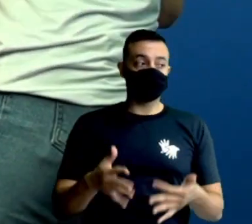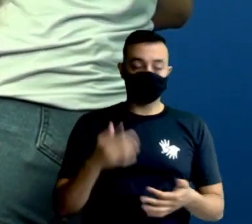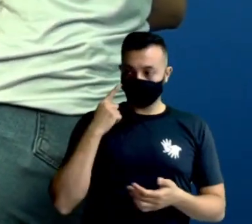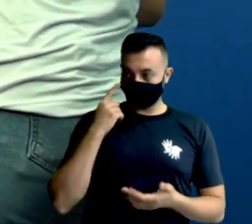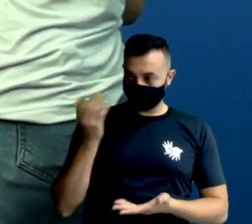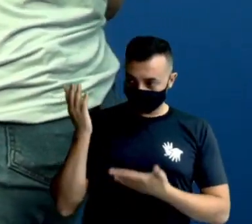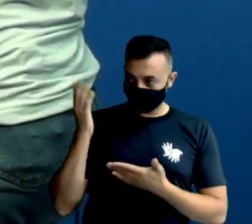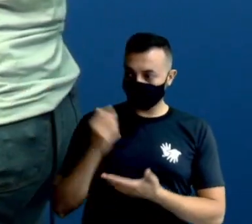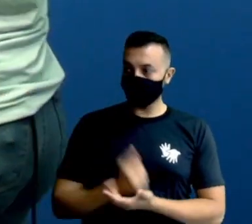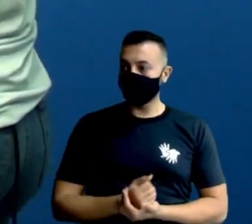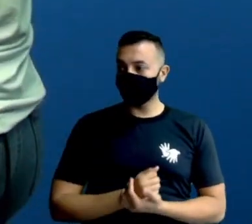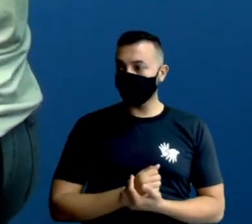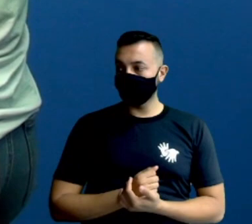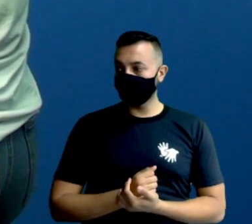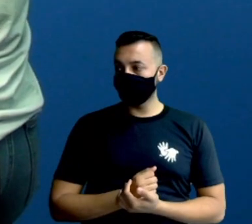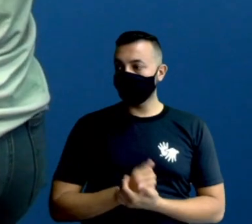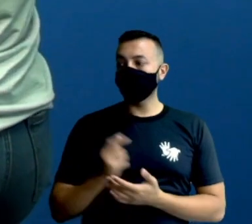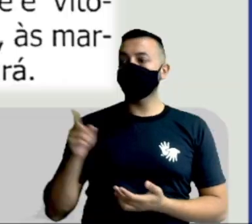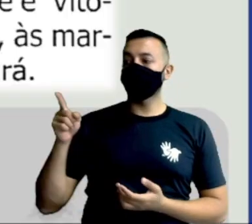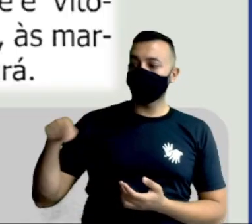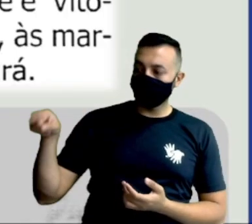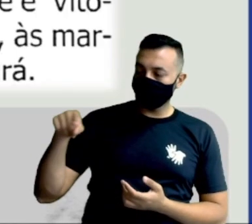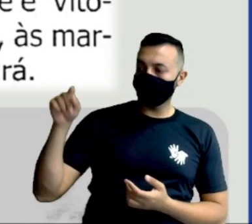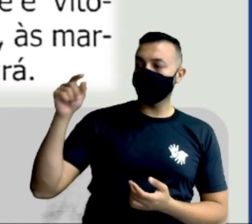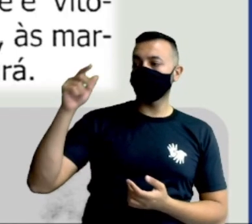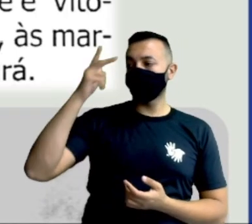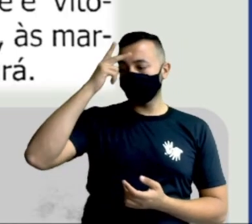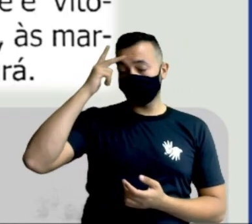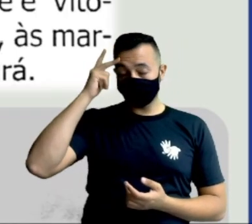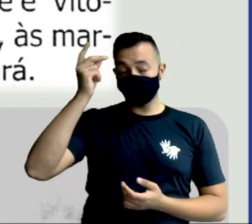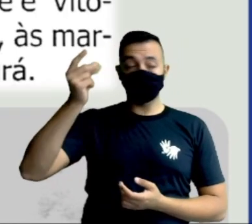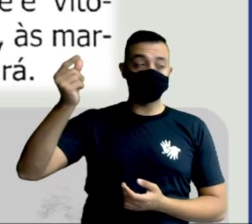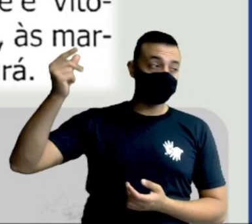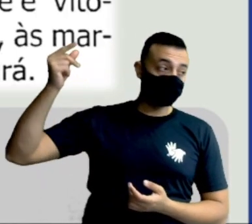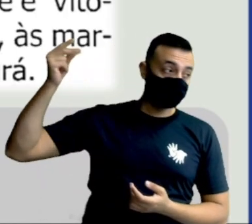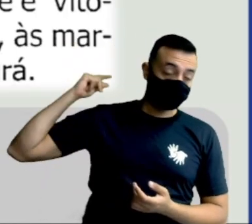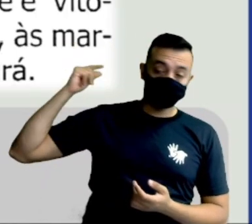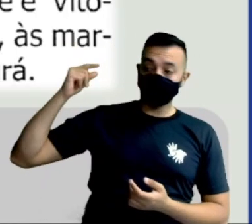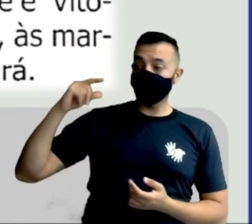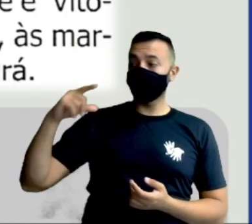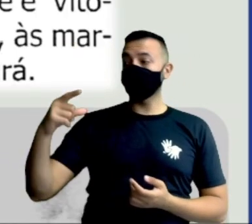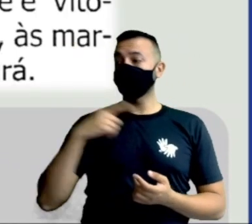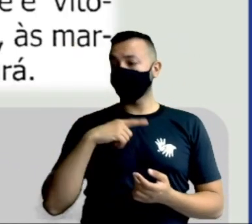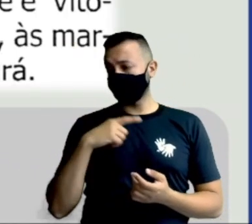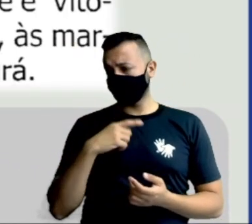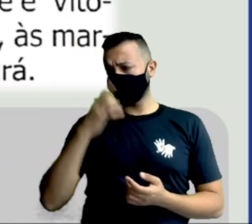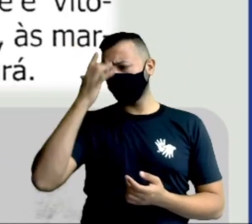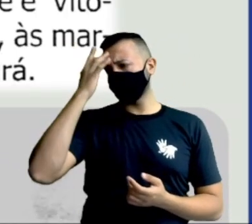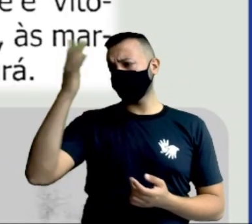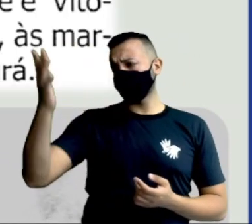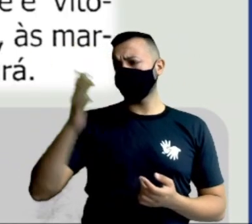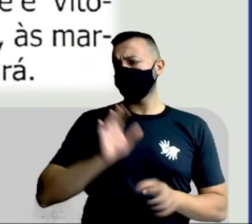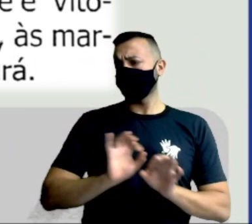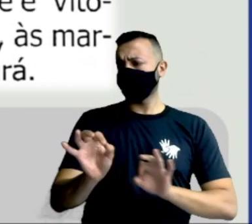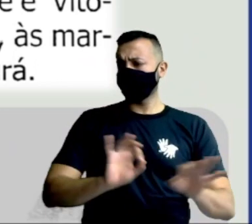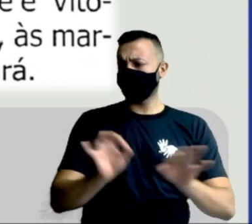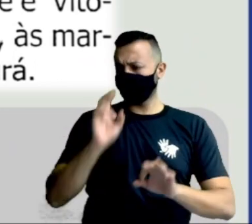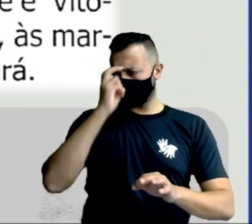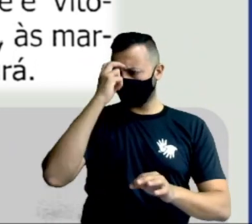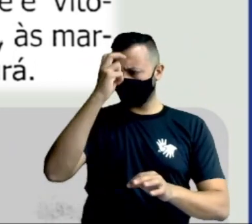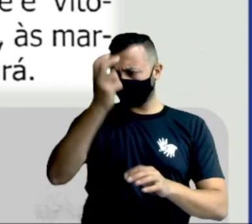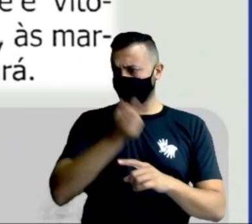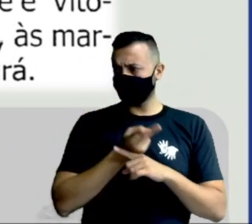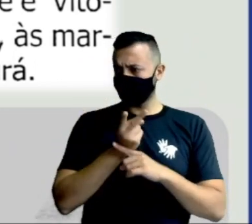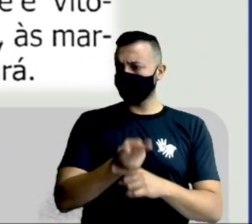Olha lá. Eles, os homens primitivos, eram práticos e inteligentes.